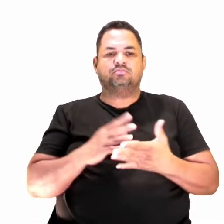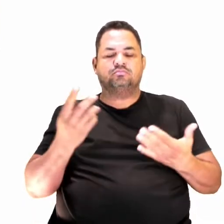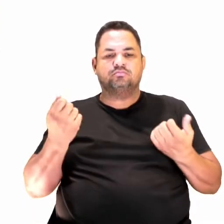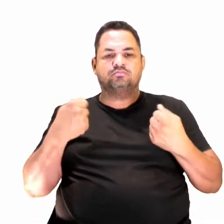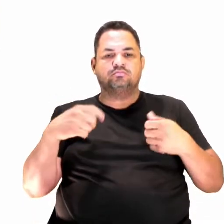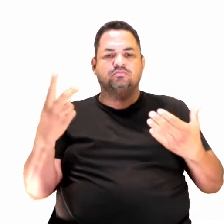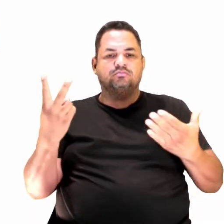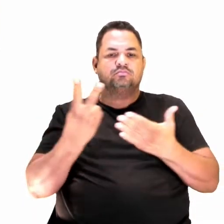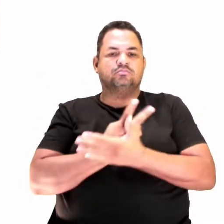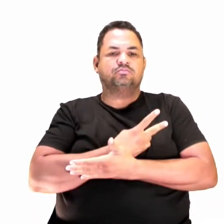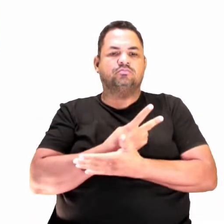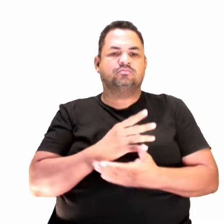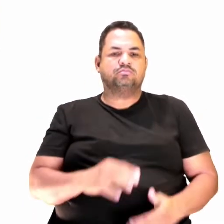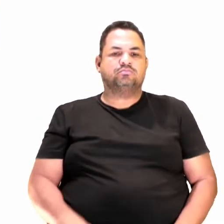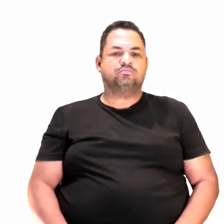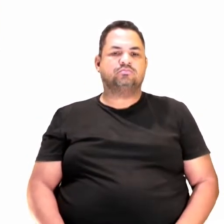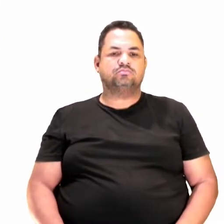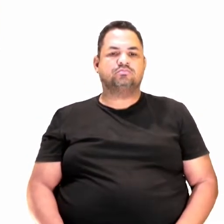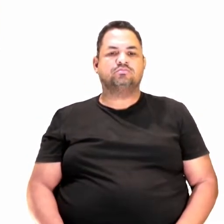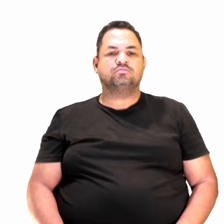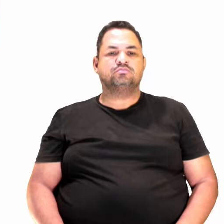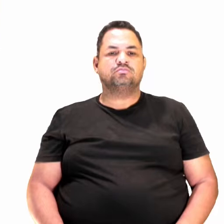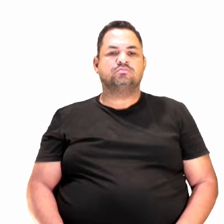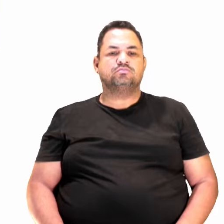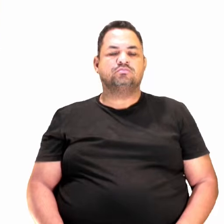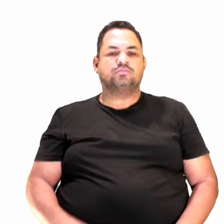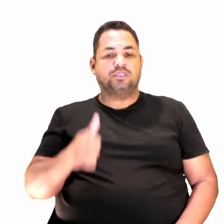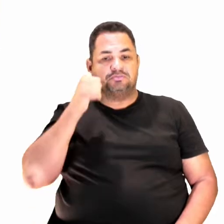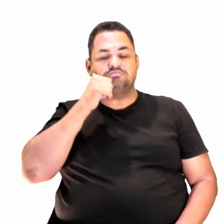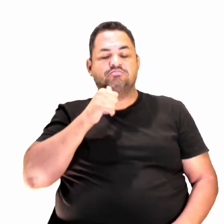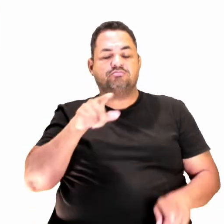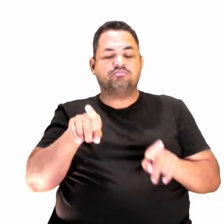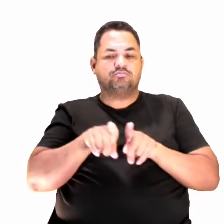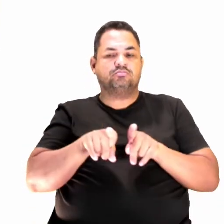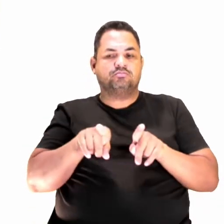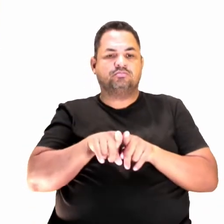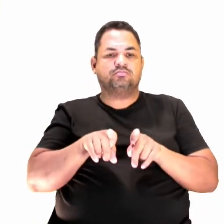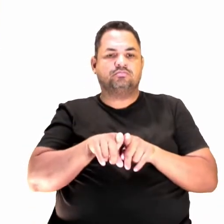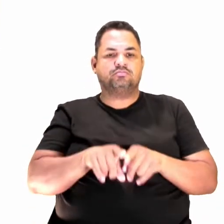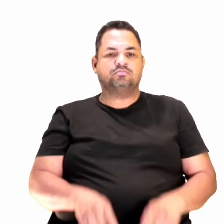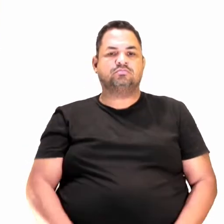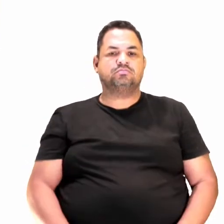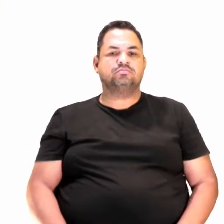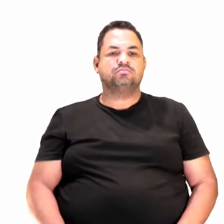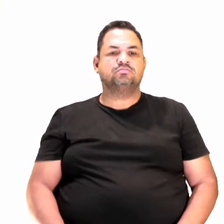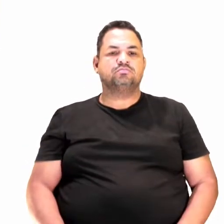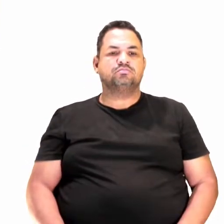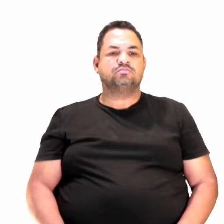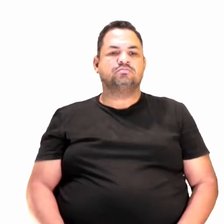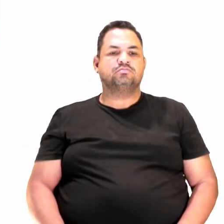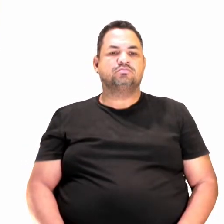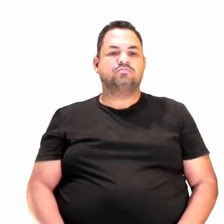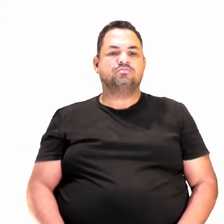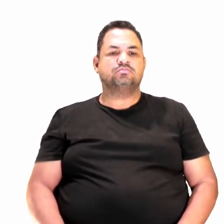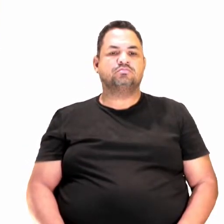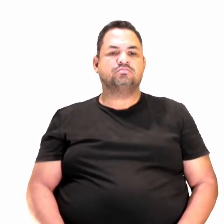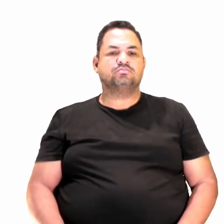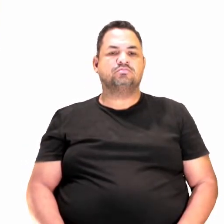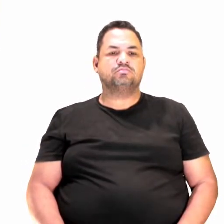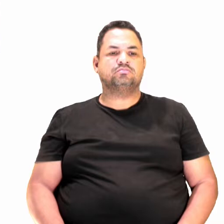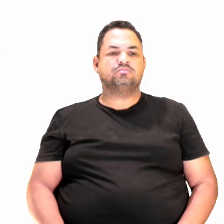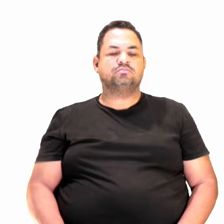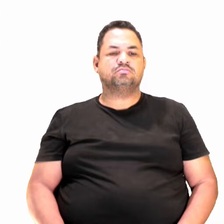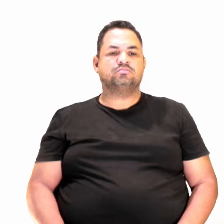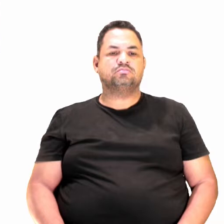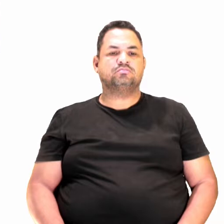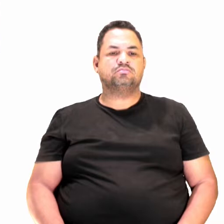afetar, embora também possa afetar as mulheres também. Having a well-built body increases